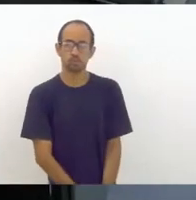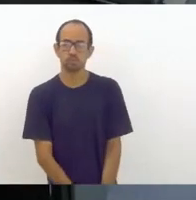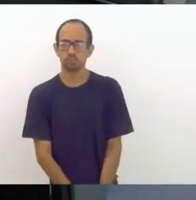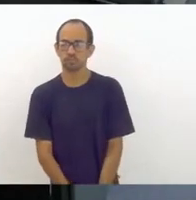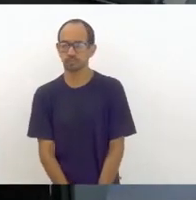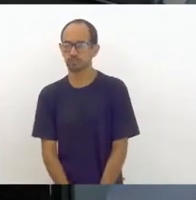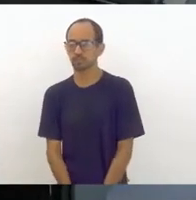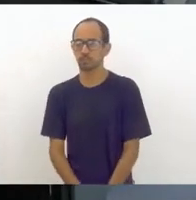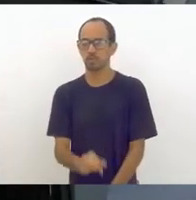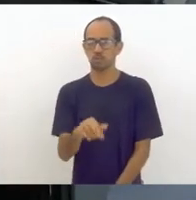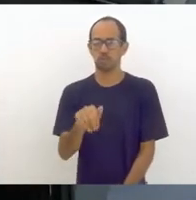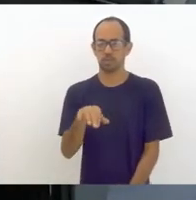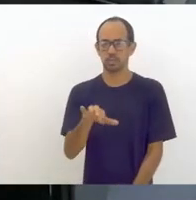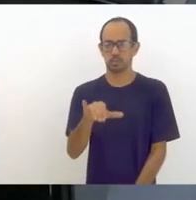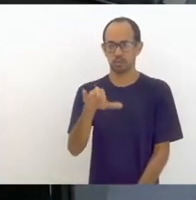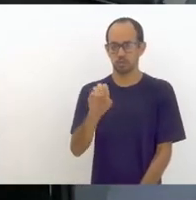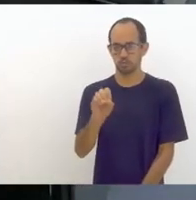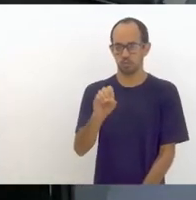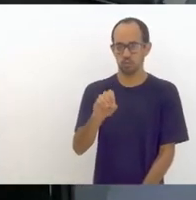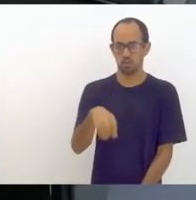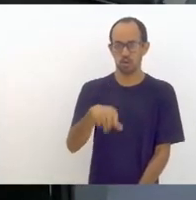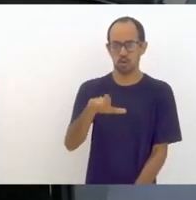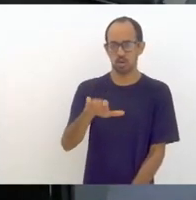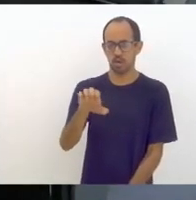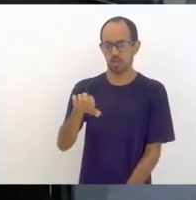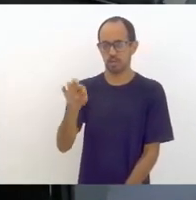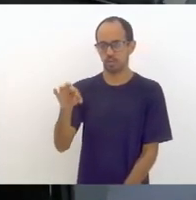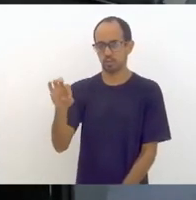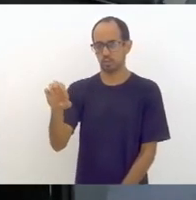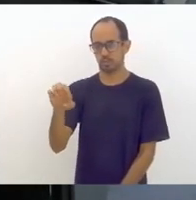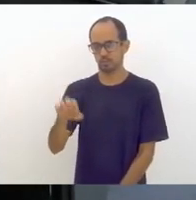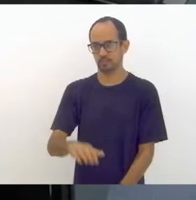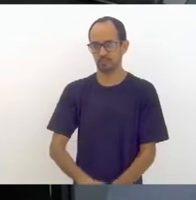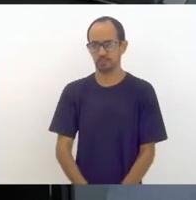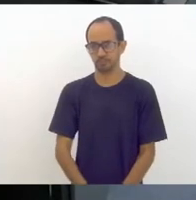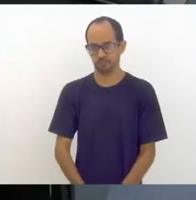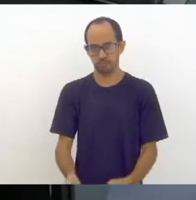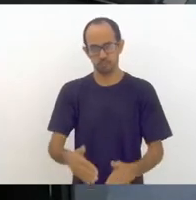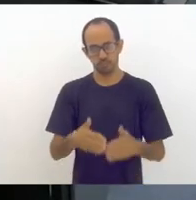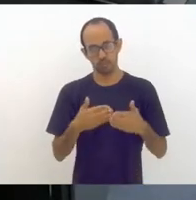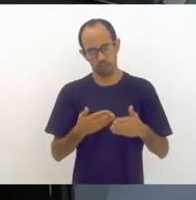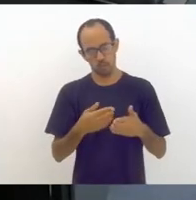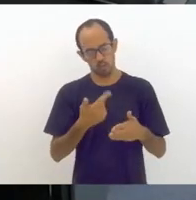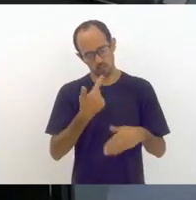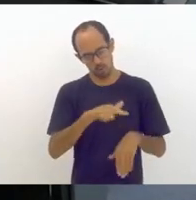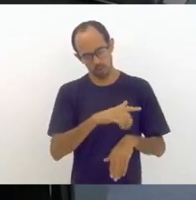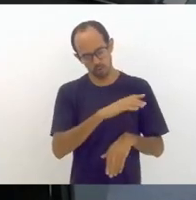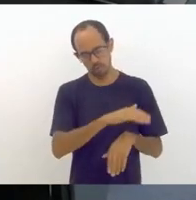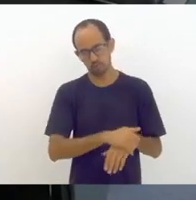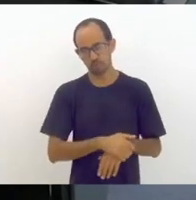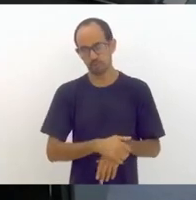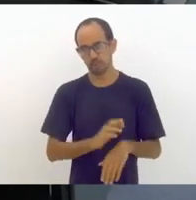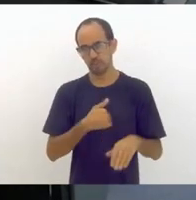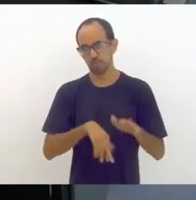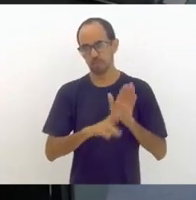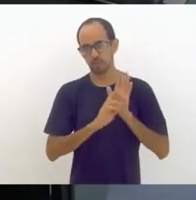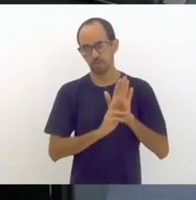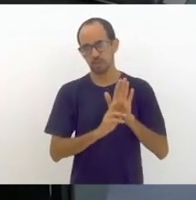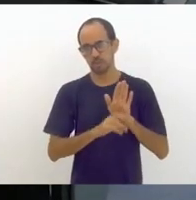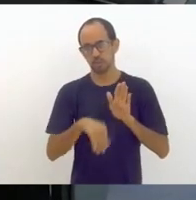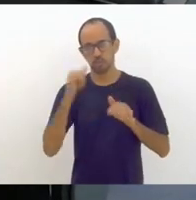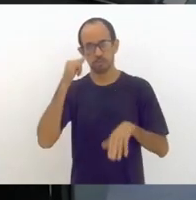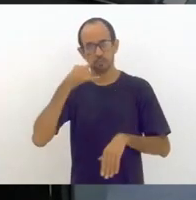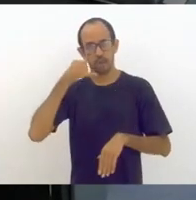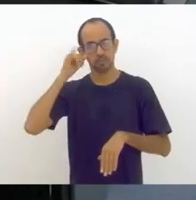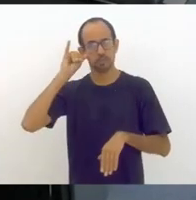o querido Francisco Leite, meu querido amigo antigo, Chico Leite, se posiciona já aqui, o nosso representante de Barra do Piraí,